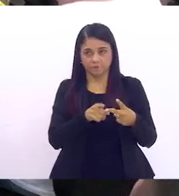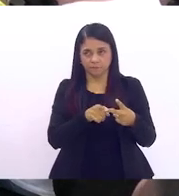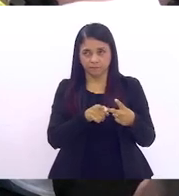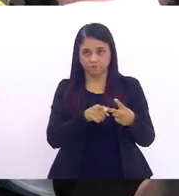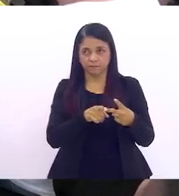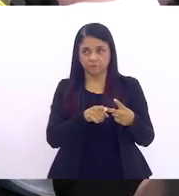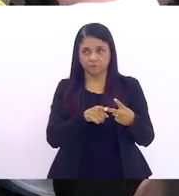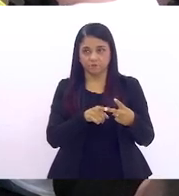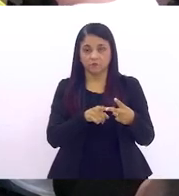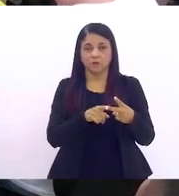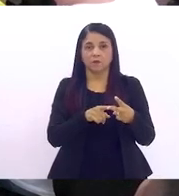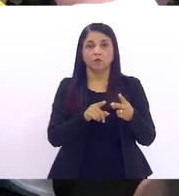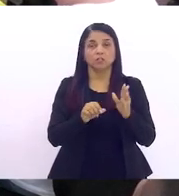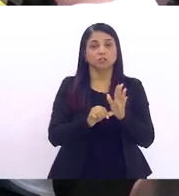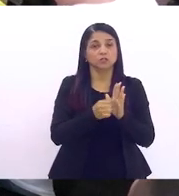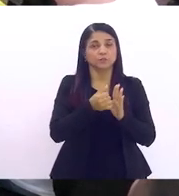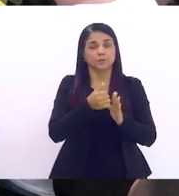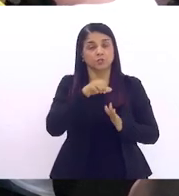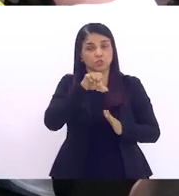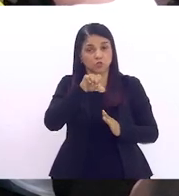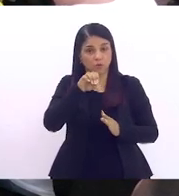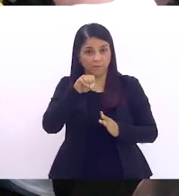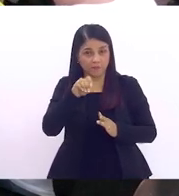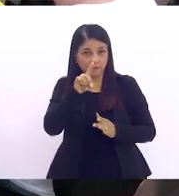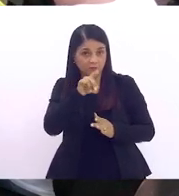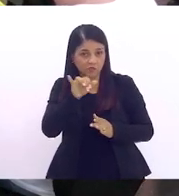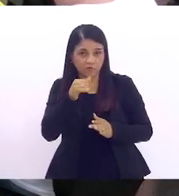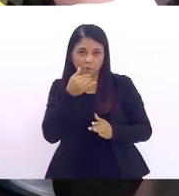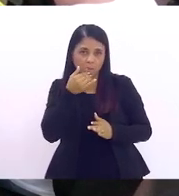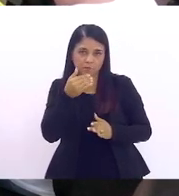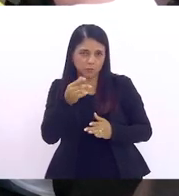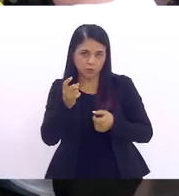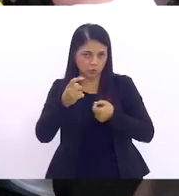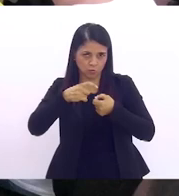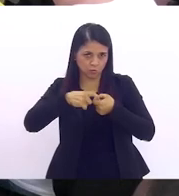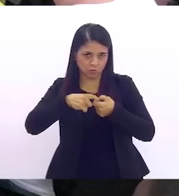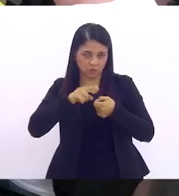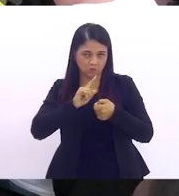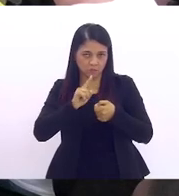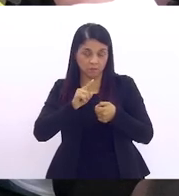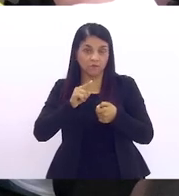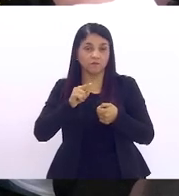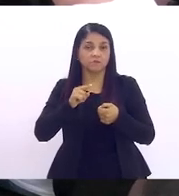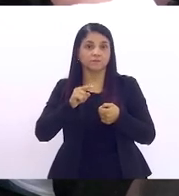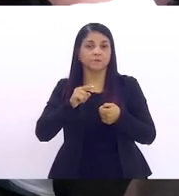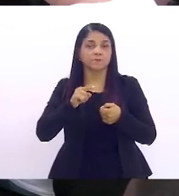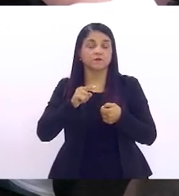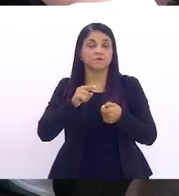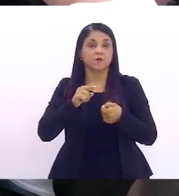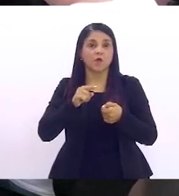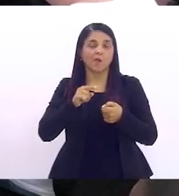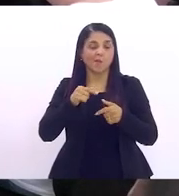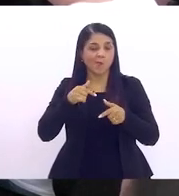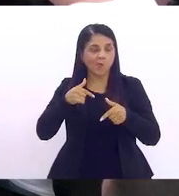relação aos primeiros 90 dias eles não foram um pedido da concessionária isso foi eh a operação começou sem